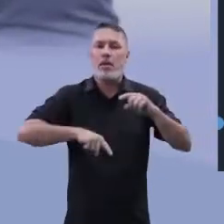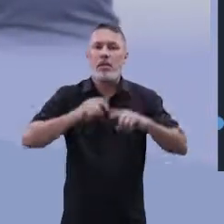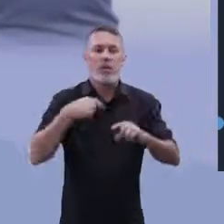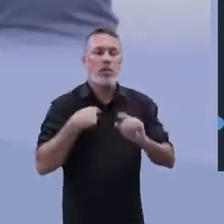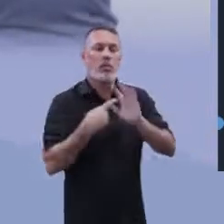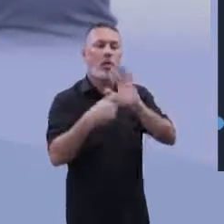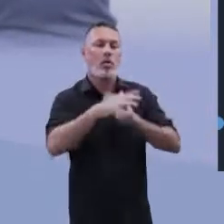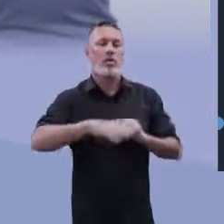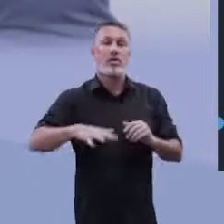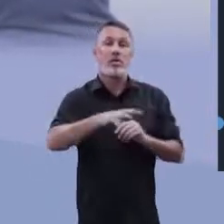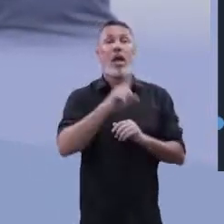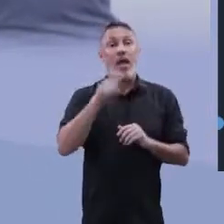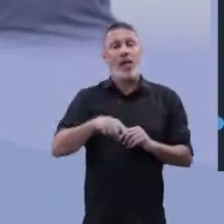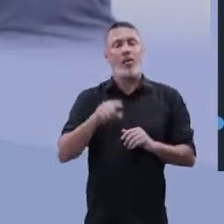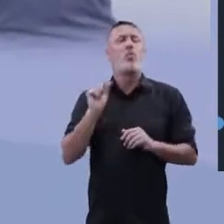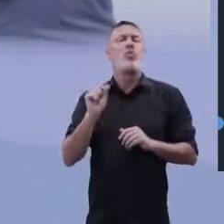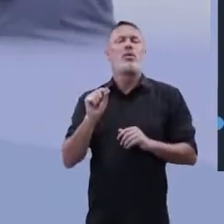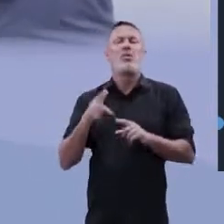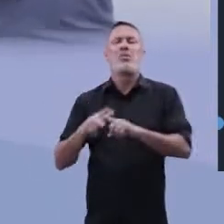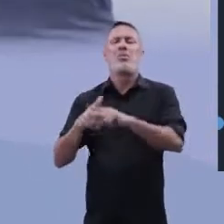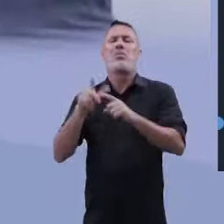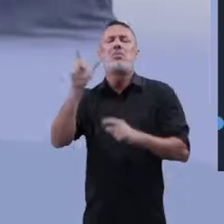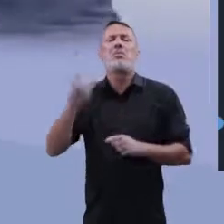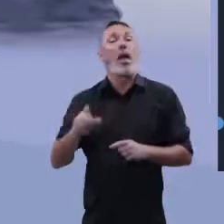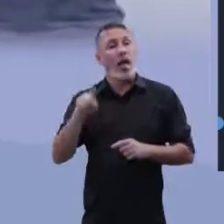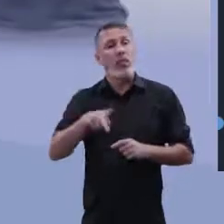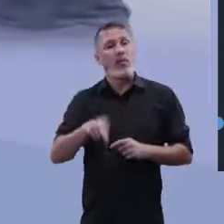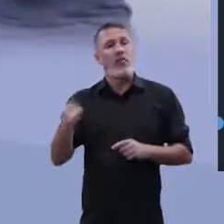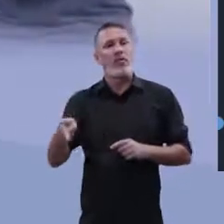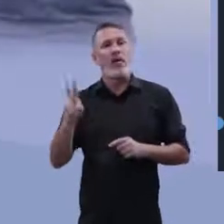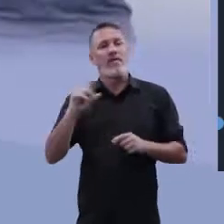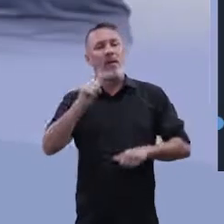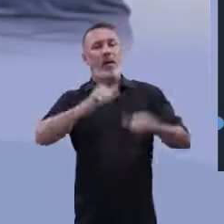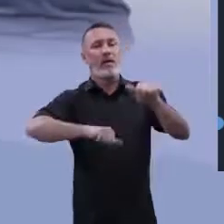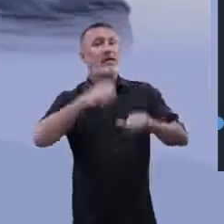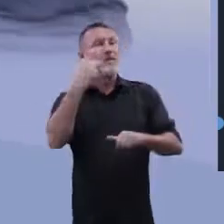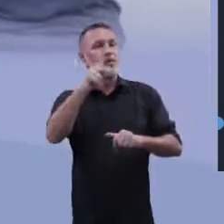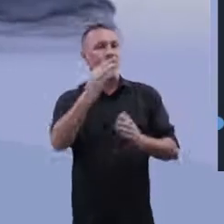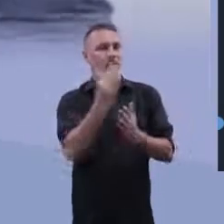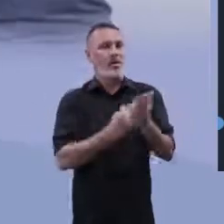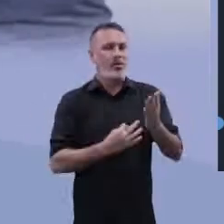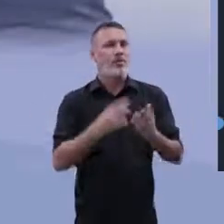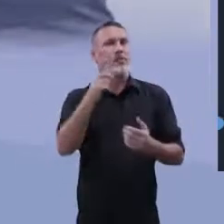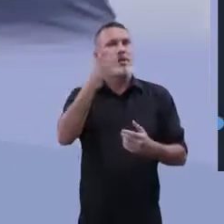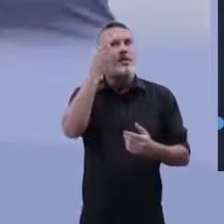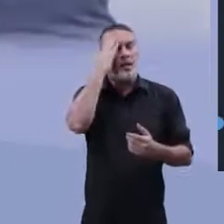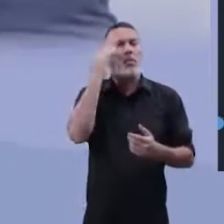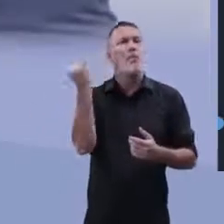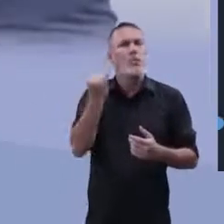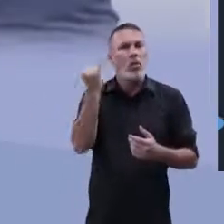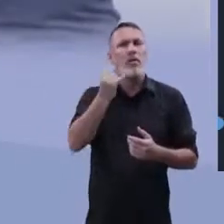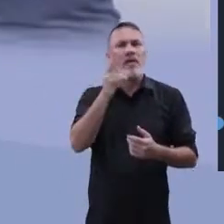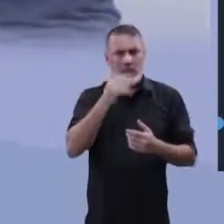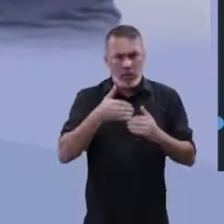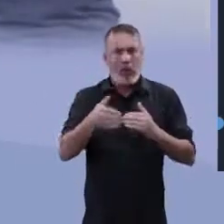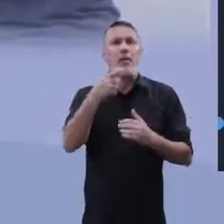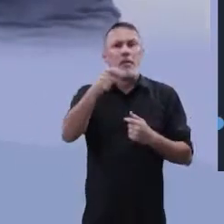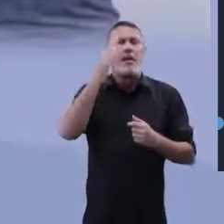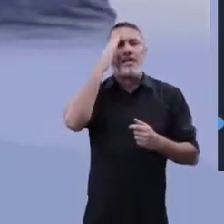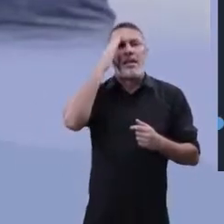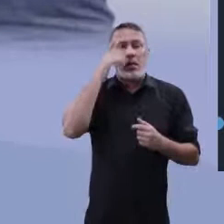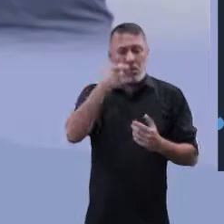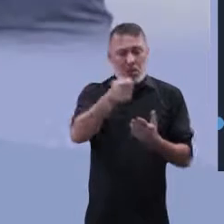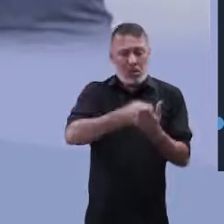é aquele professor que vai pegar o seu texto e vai analisar. Então, é super importante você, enquanto aluno, você, enquanto